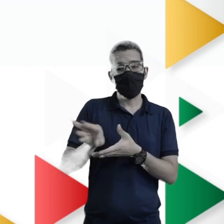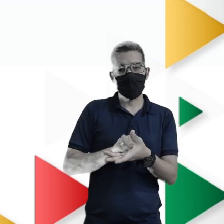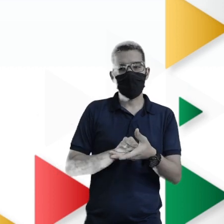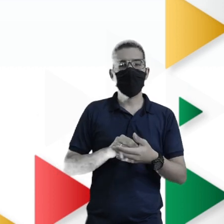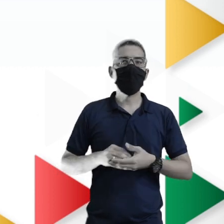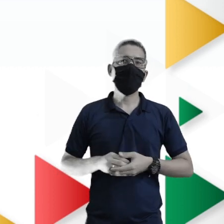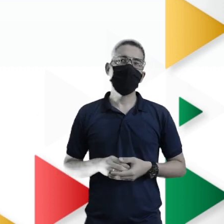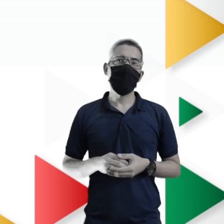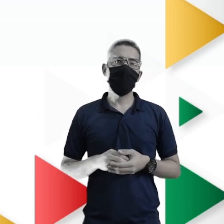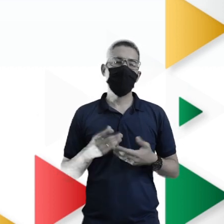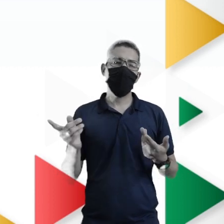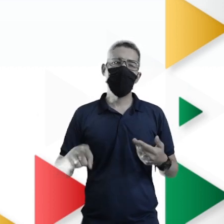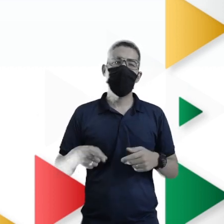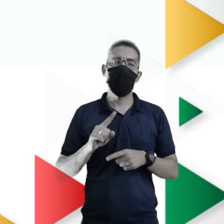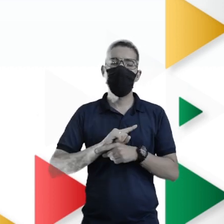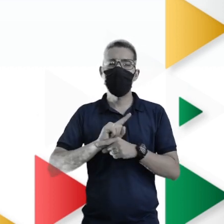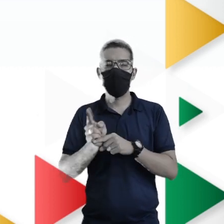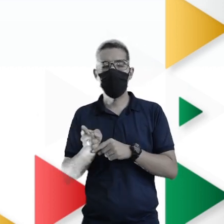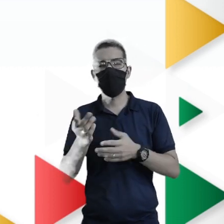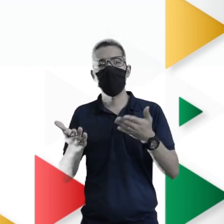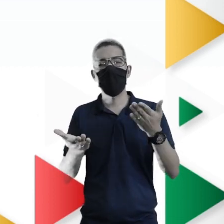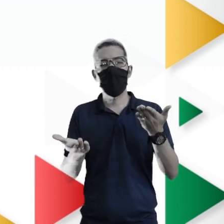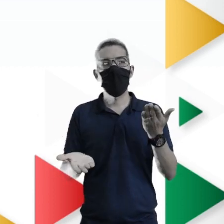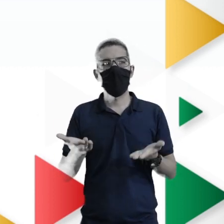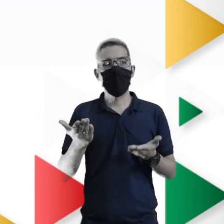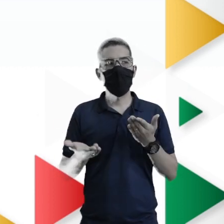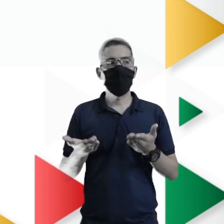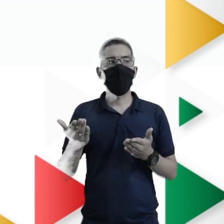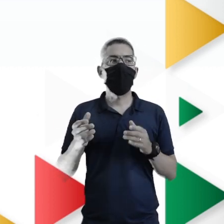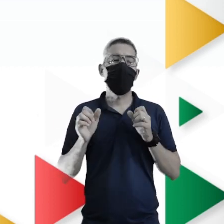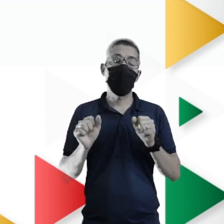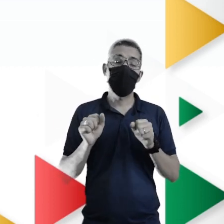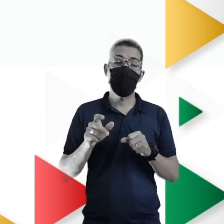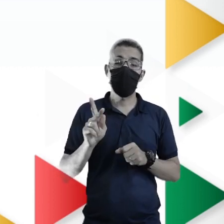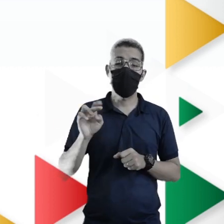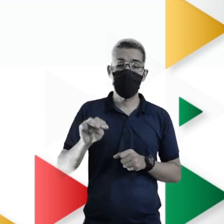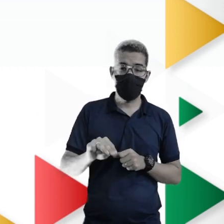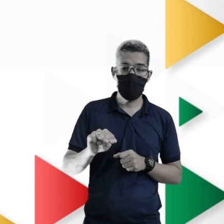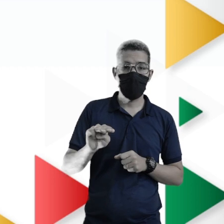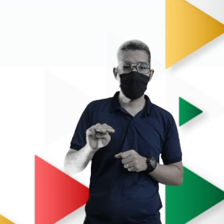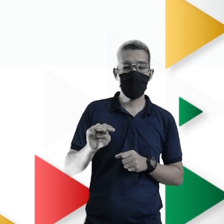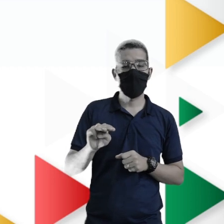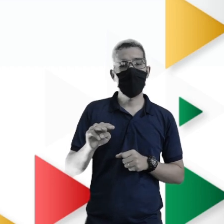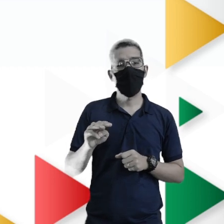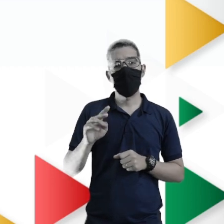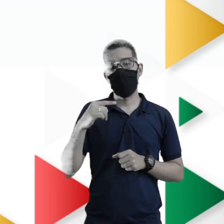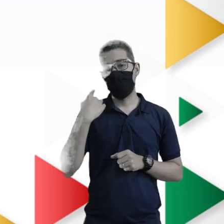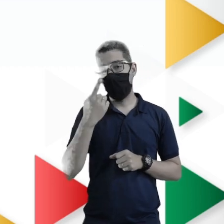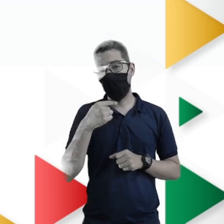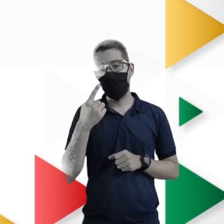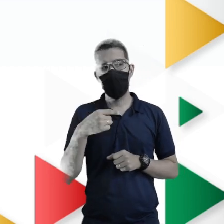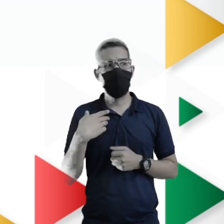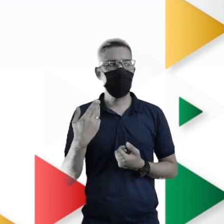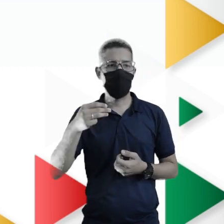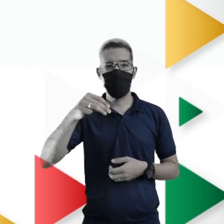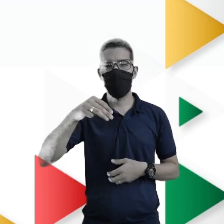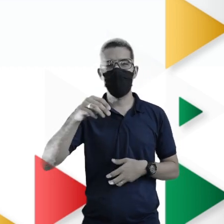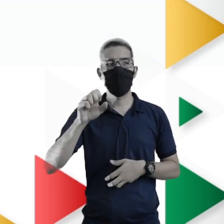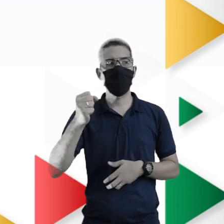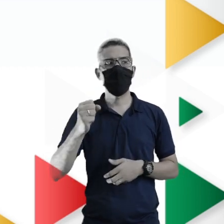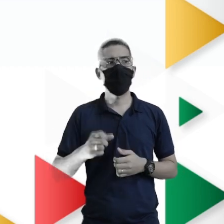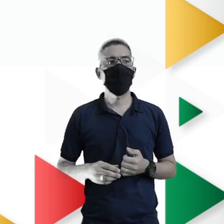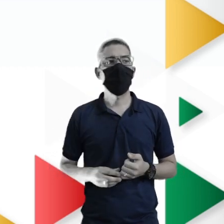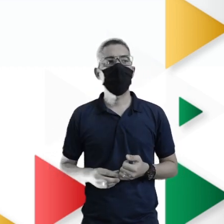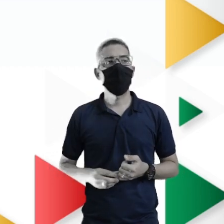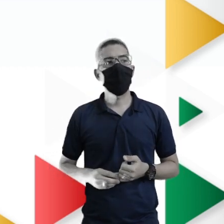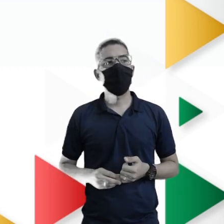né? Velocidade média e outras coisas mais, tá bom? Pode ser quilômetros por hora em velocidade ou metros por segundo, não esquece, tá? Vamos seguir